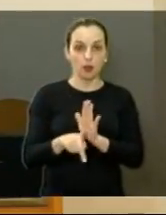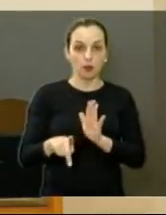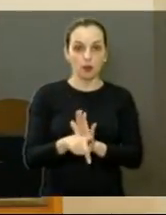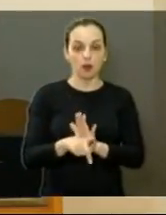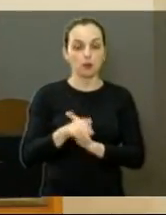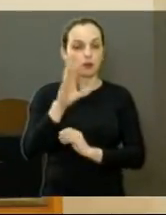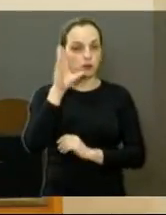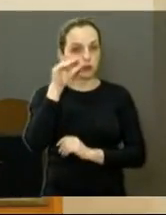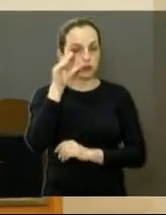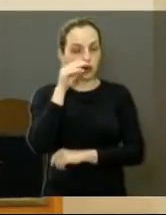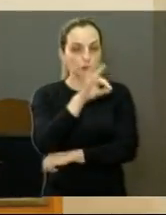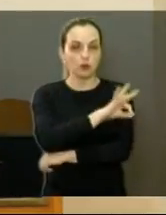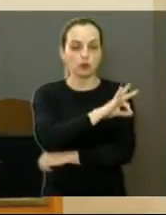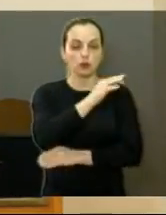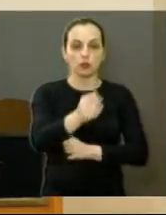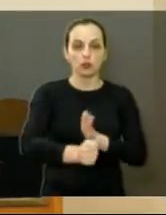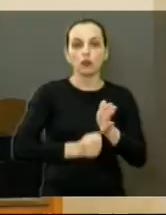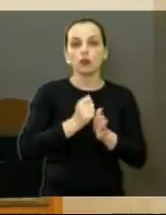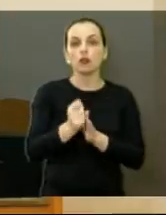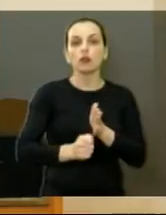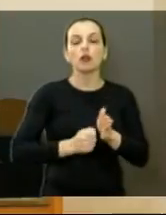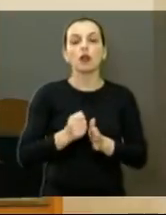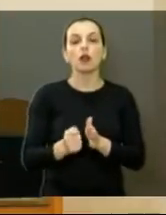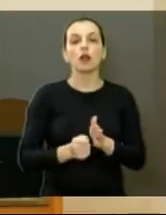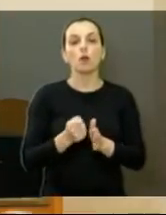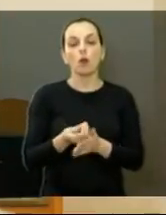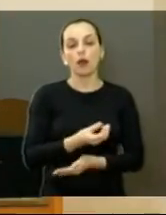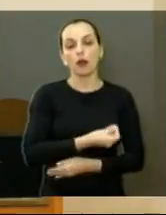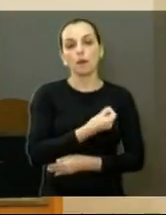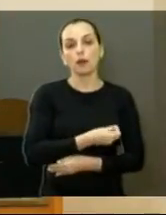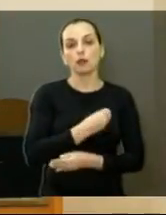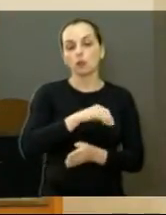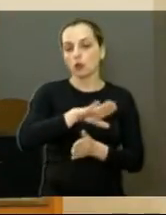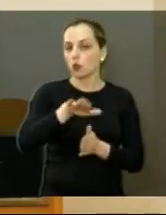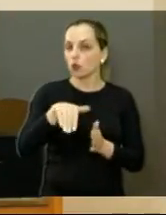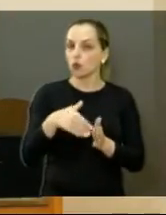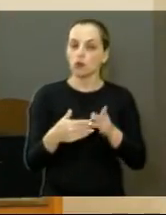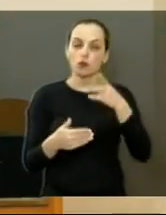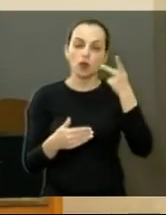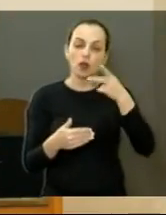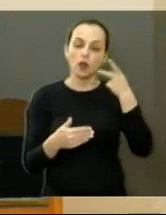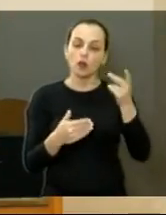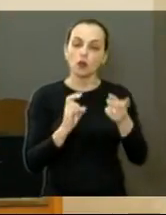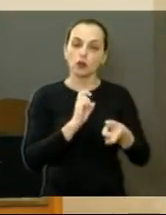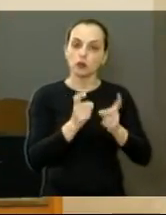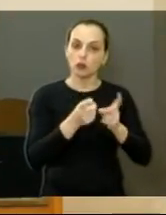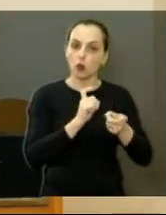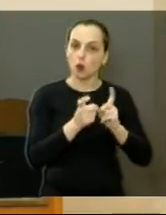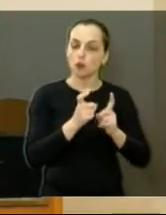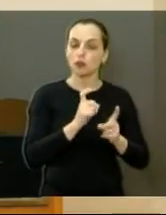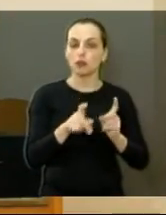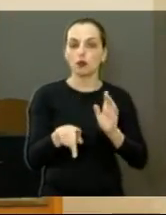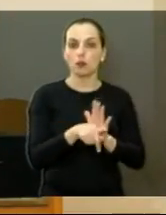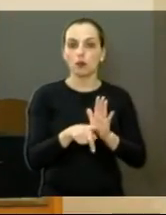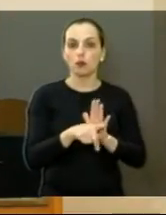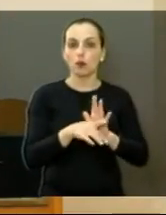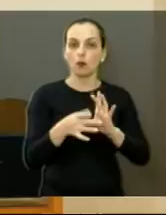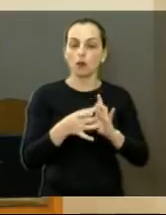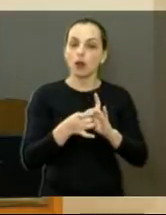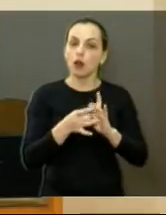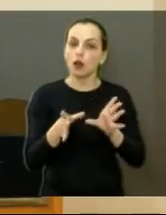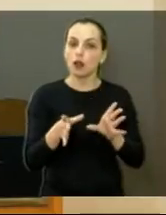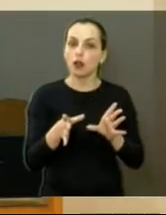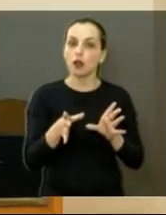dos funcionários da prefeitura. Participaram todos os vereadores que compõem essa comissão. Deliberamos